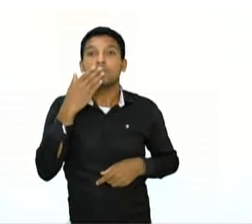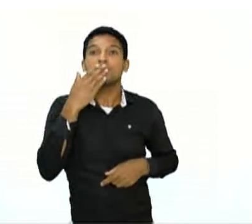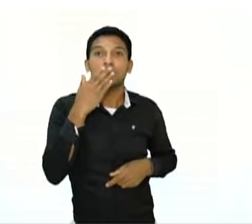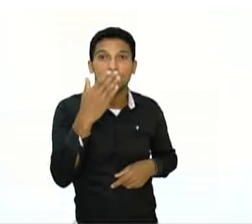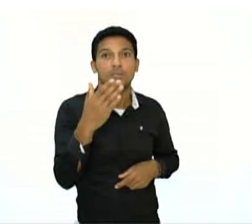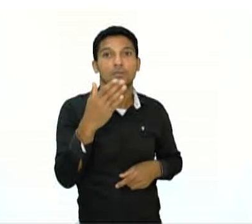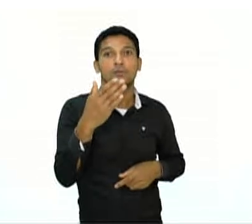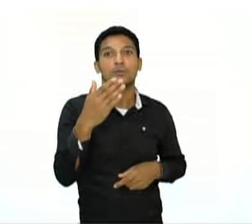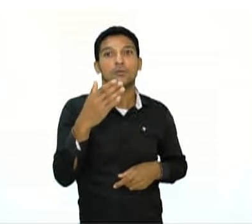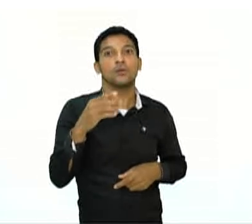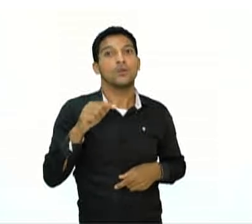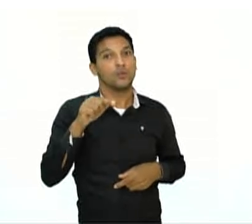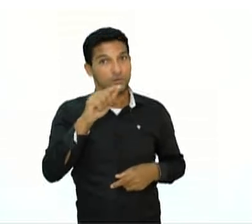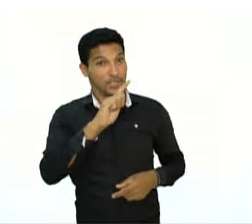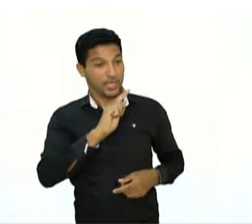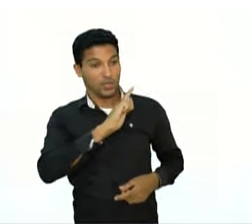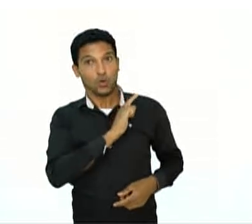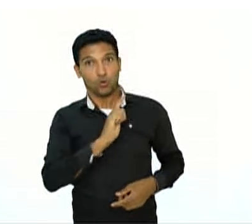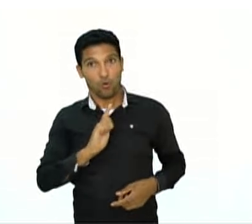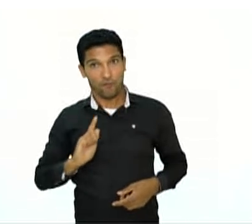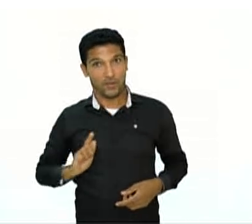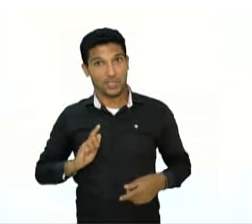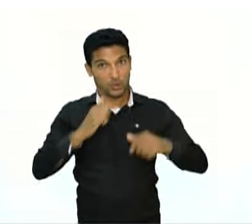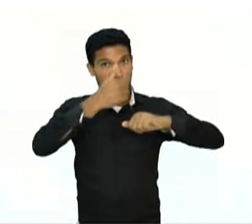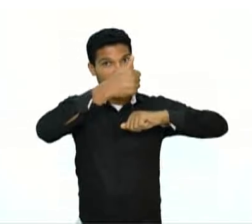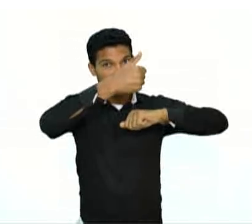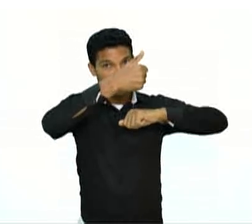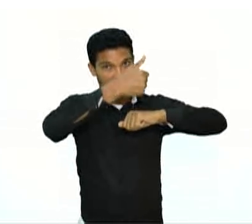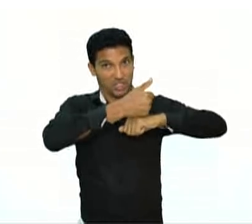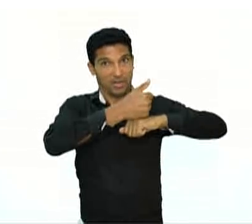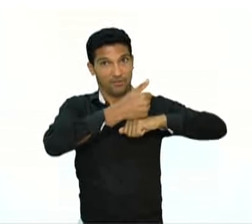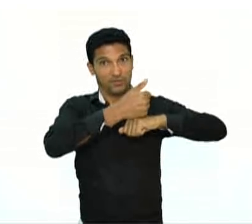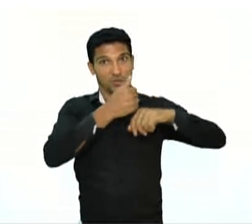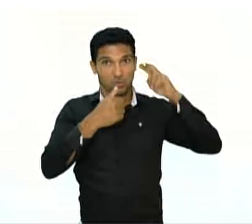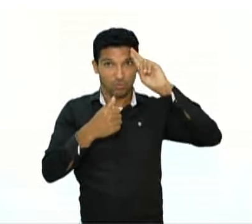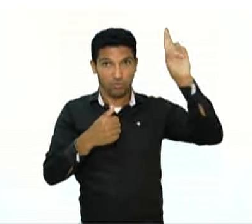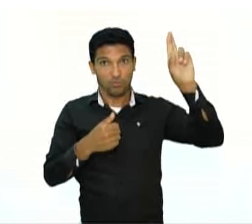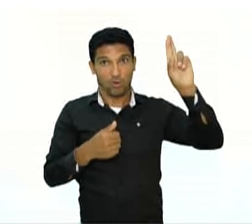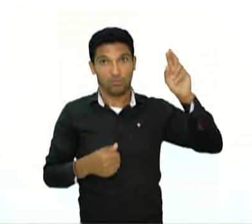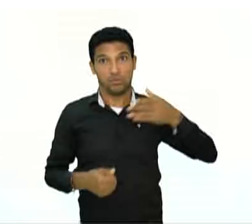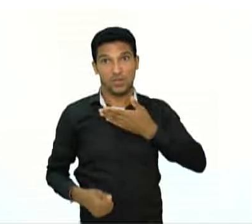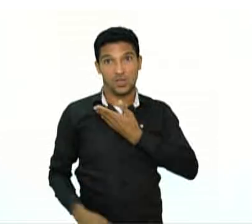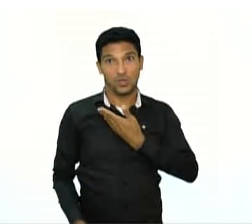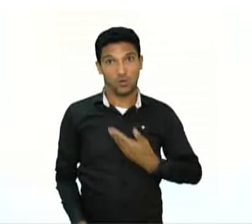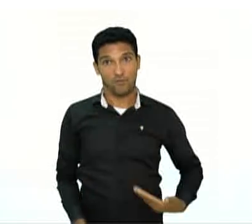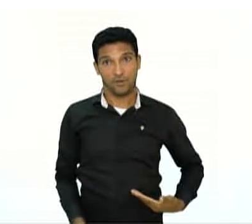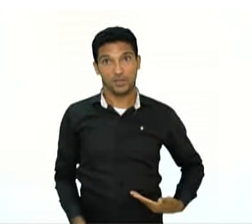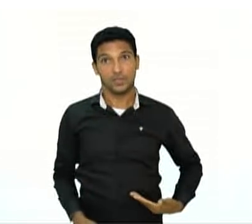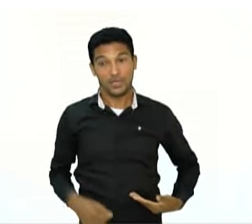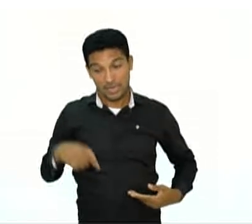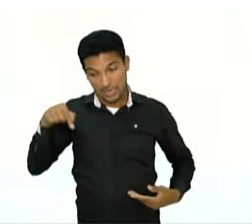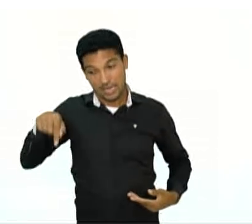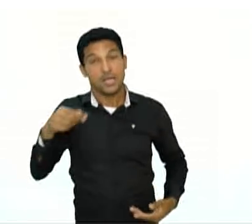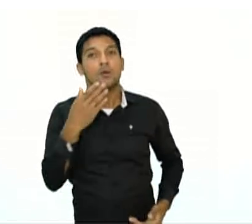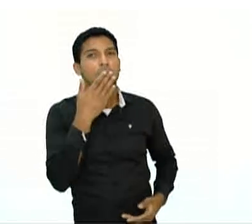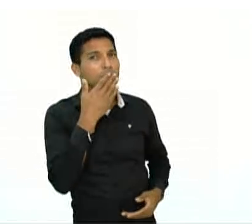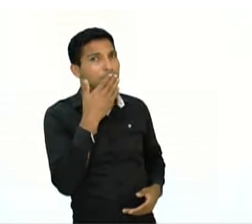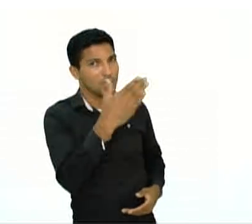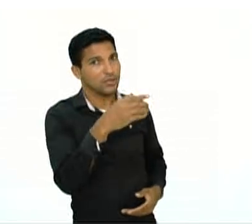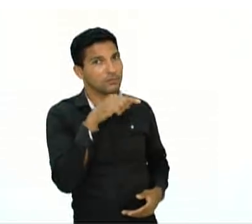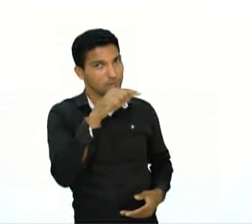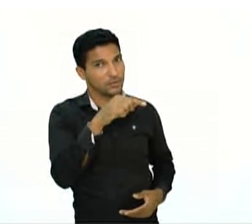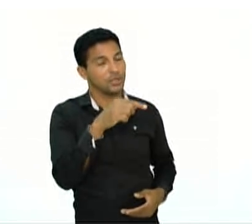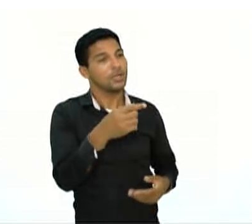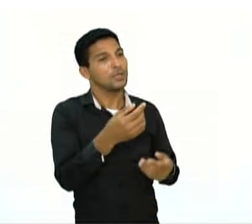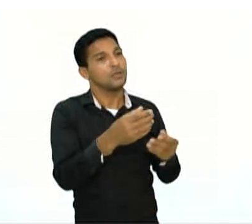mais desse professor agora. A gente vai conhecer um pouquinho mais dele agora. Então, olha só. Ele foi o responsável pela abertura